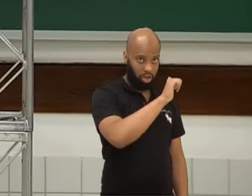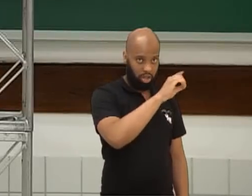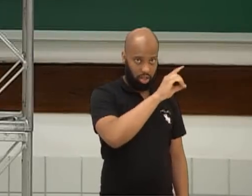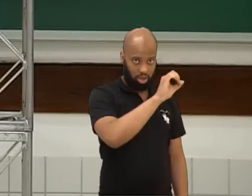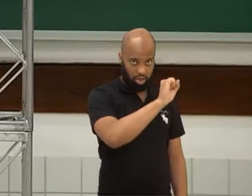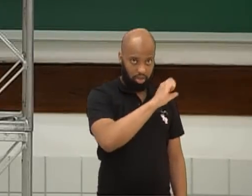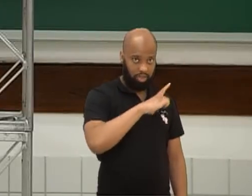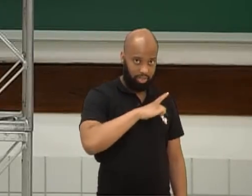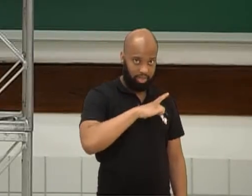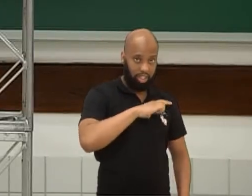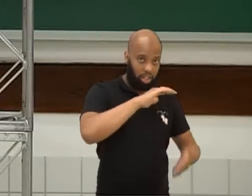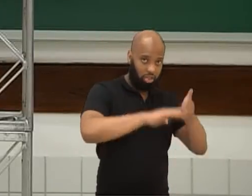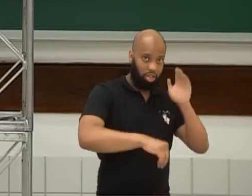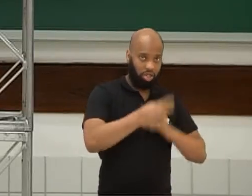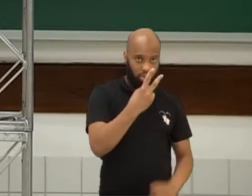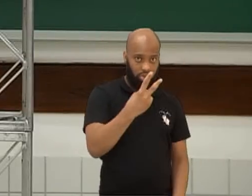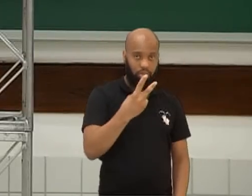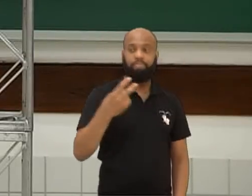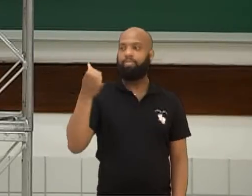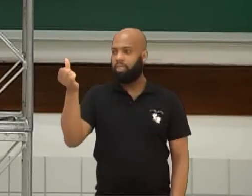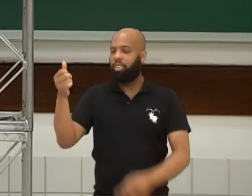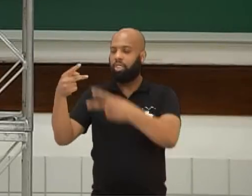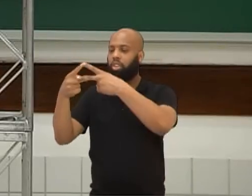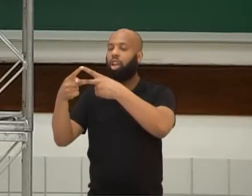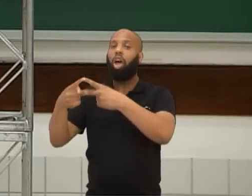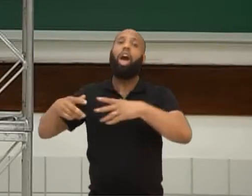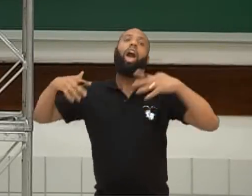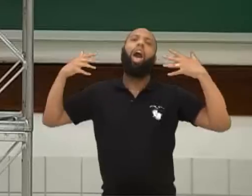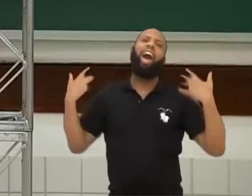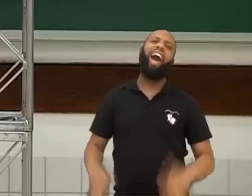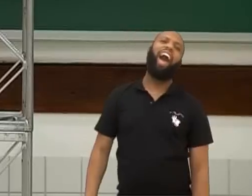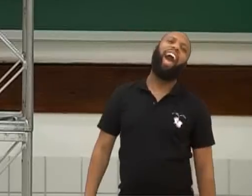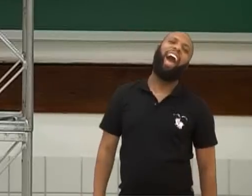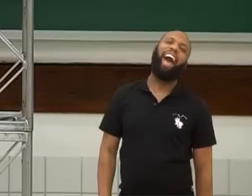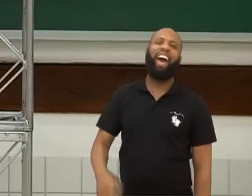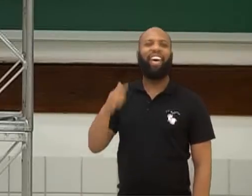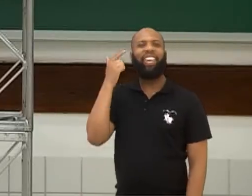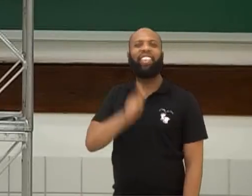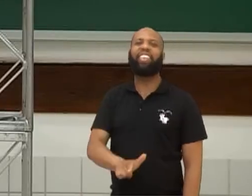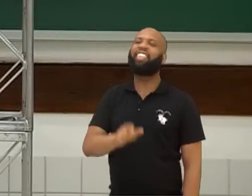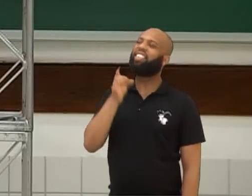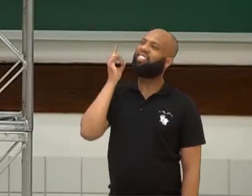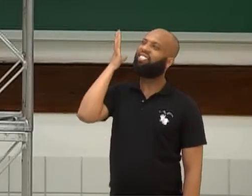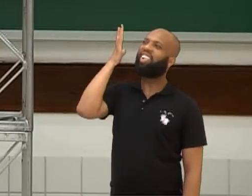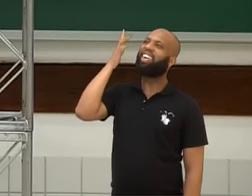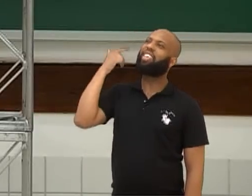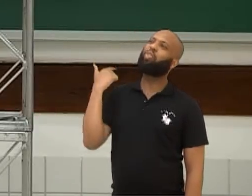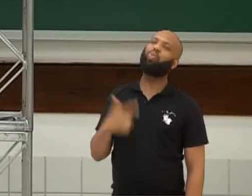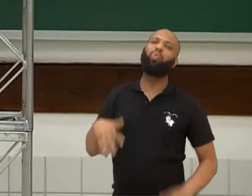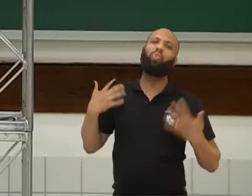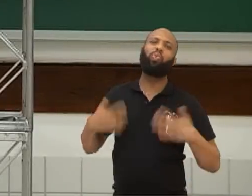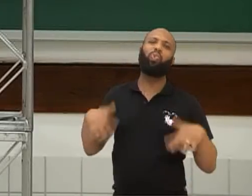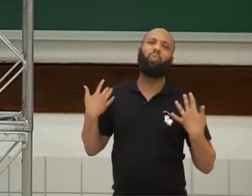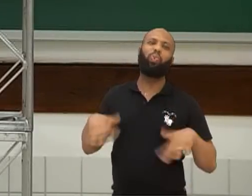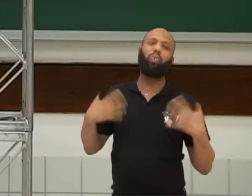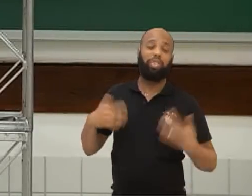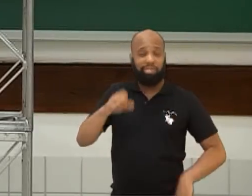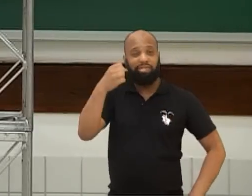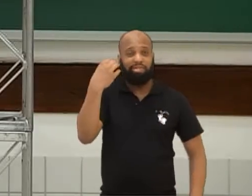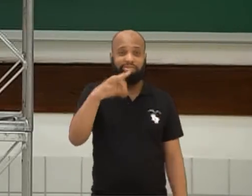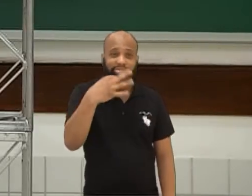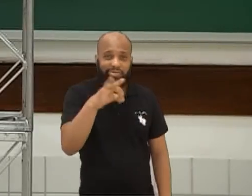viu hoje, 8 lados, 6 triângulos. Ah, professora, então diminui de 2. Isso aí, gente.